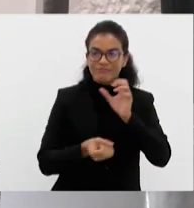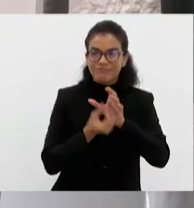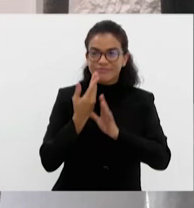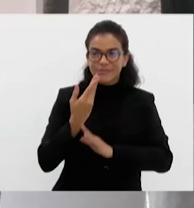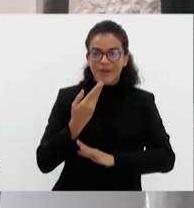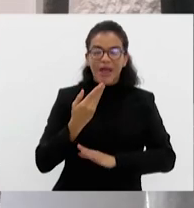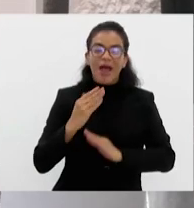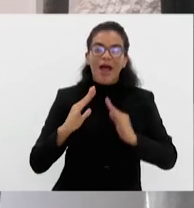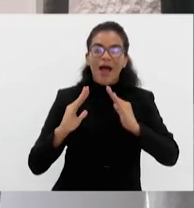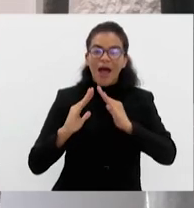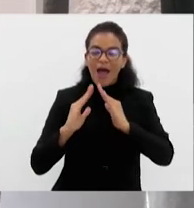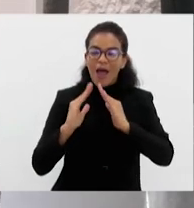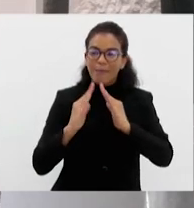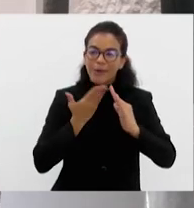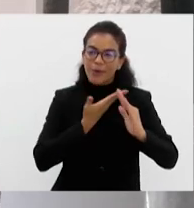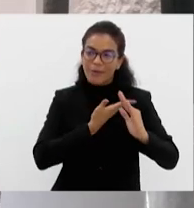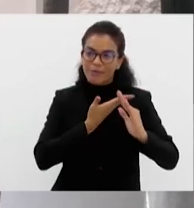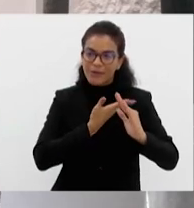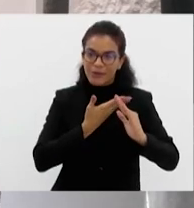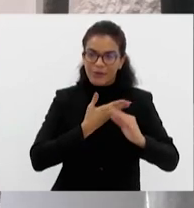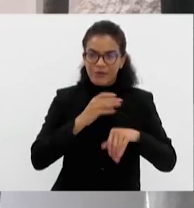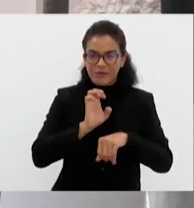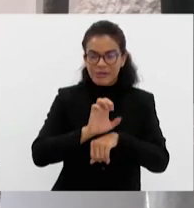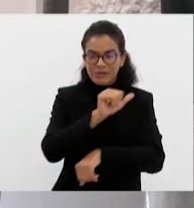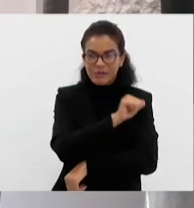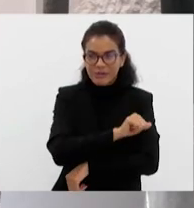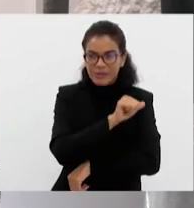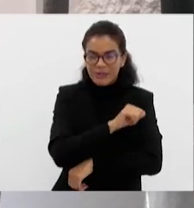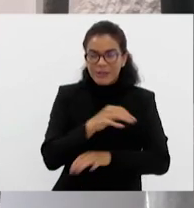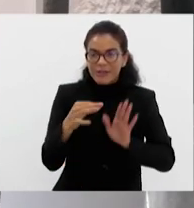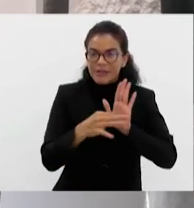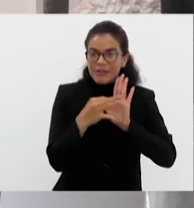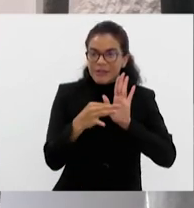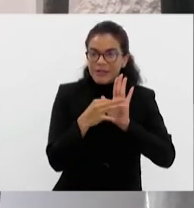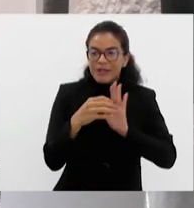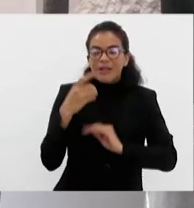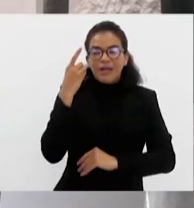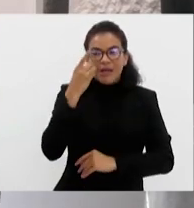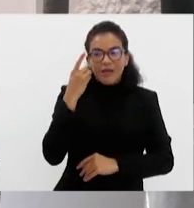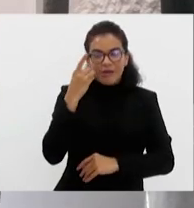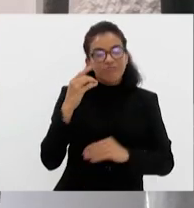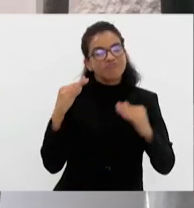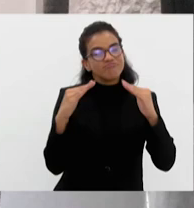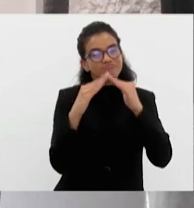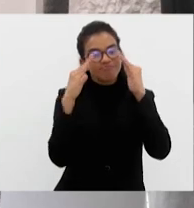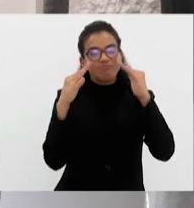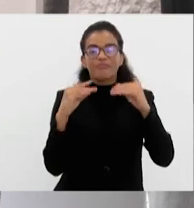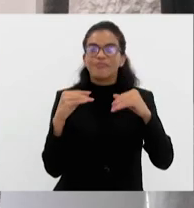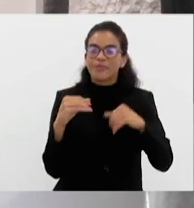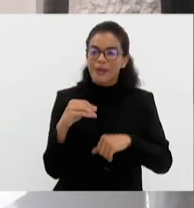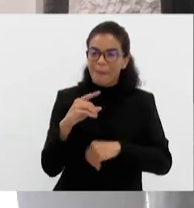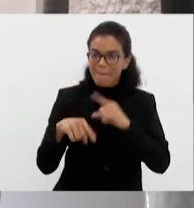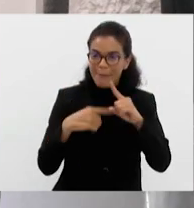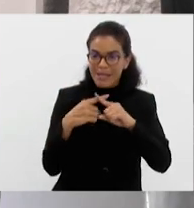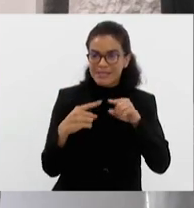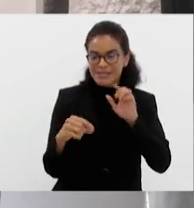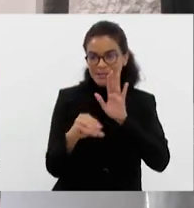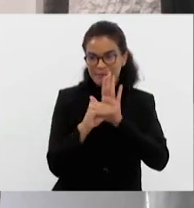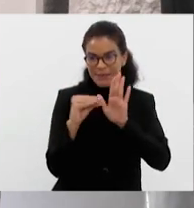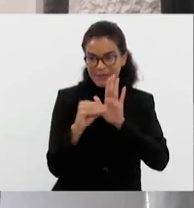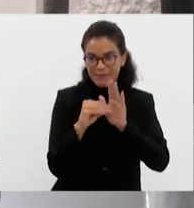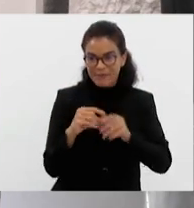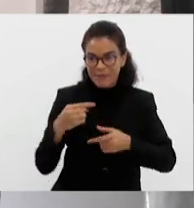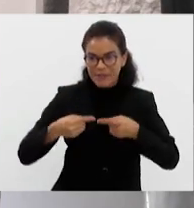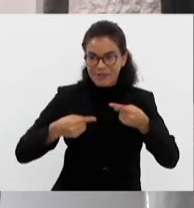Abrigo Amigo no âmbito do Estado do Rio de Janeiro. O parecer do deputado Guilherme de Laroli foi pela constitucionalidade com emendas.